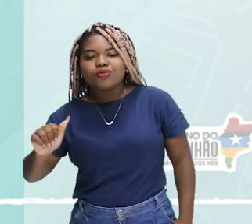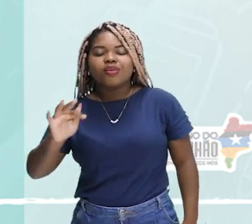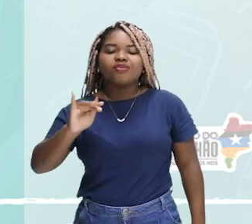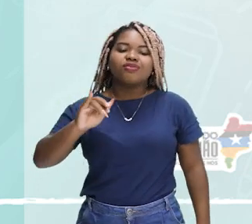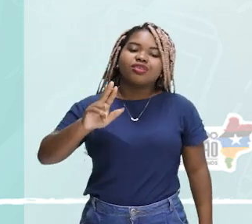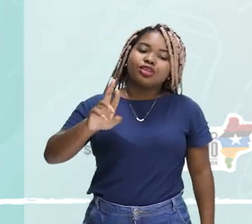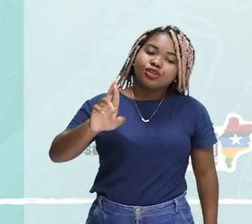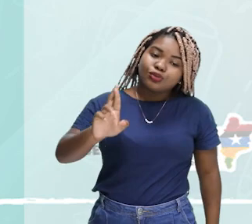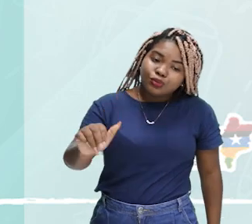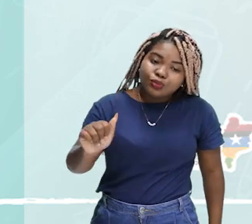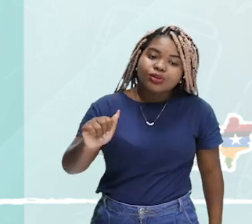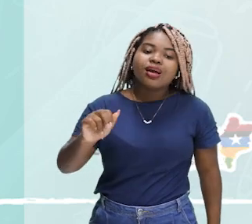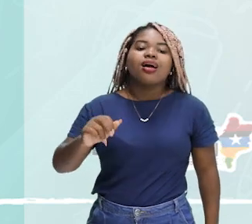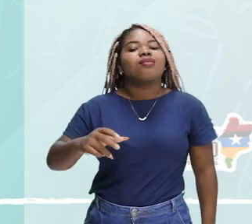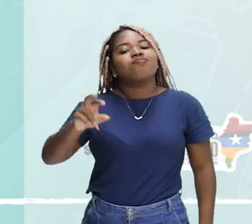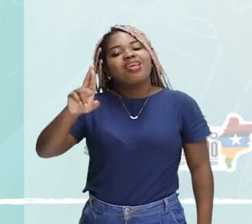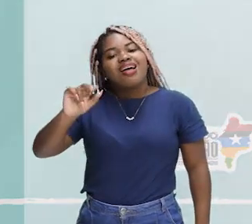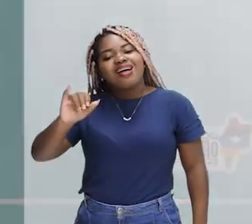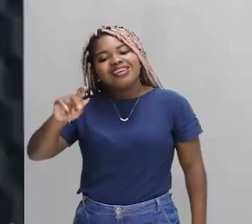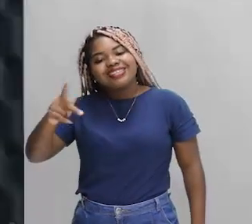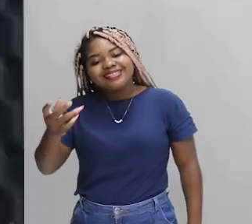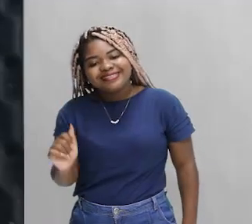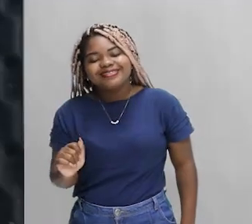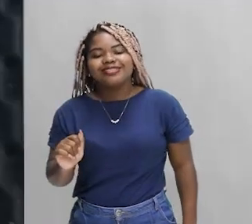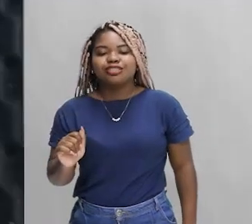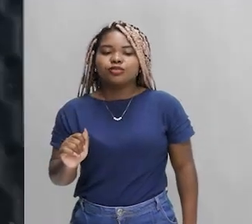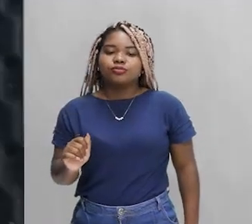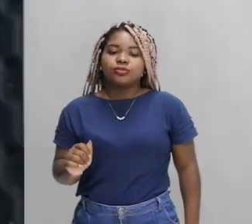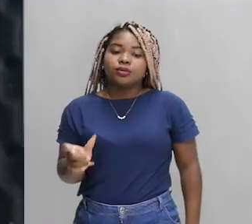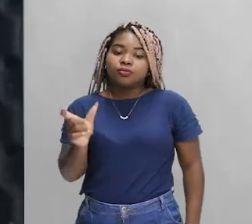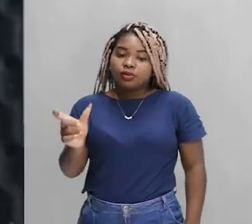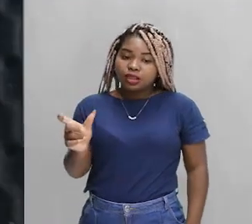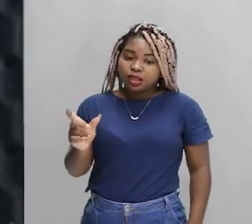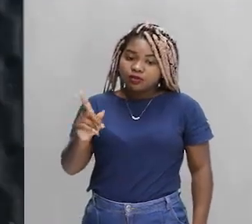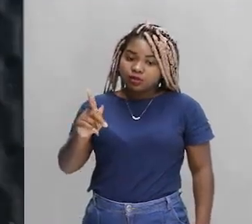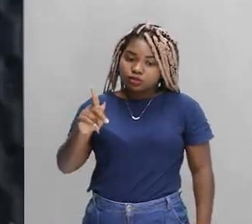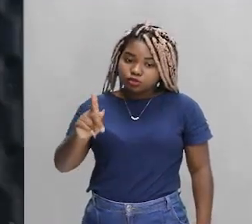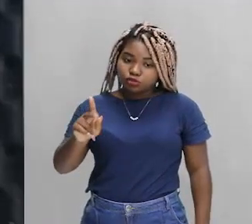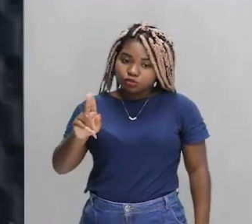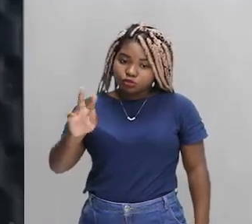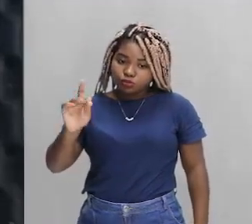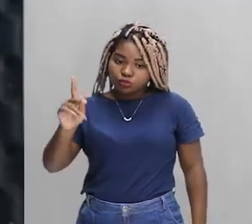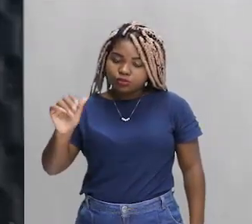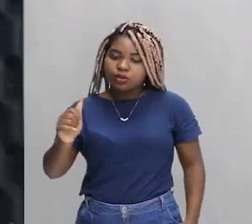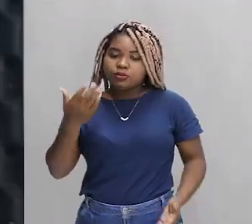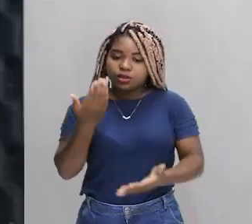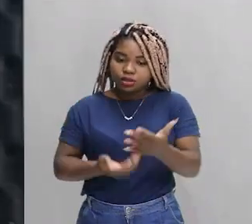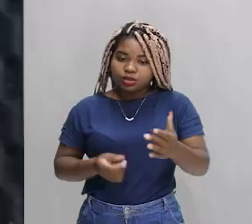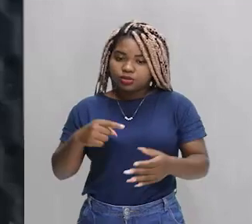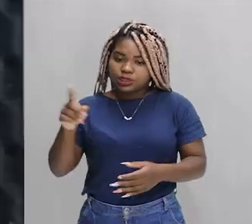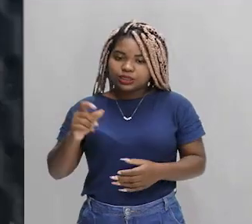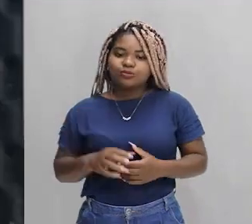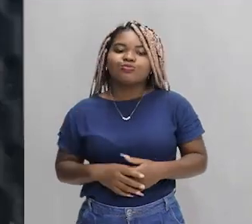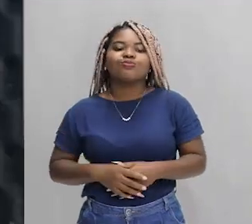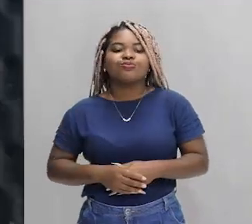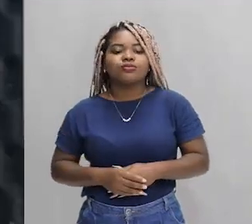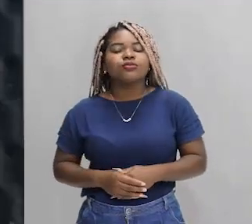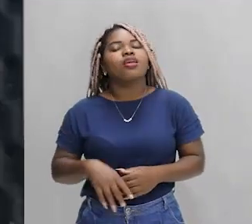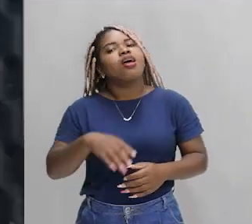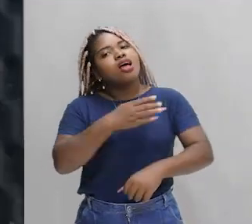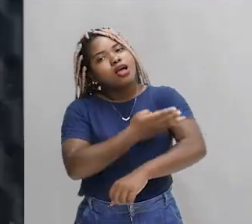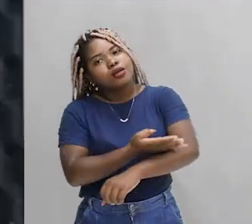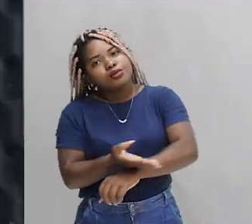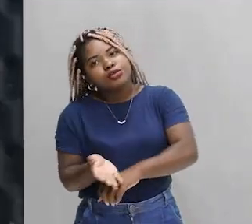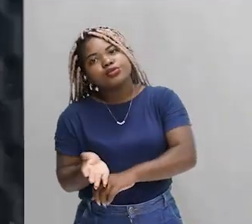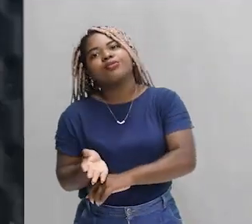tinha acento mesmo antes, né? E palavras com vogal dupla perderam acento. Esses sim, vocês já estavam acostumados a